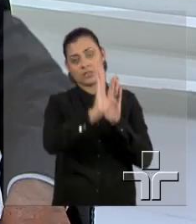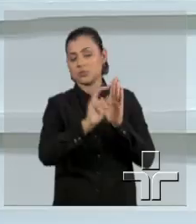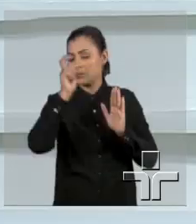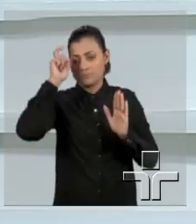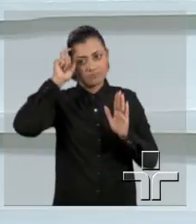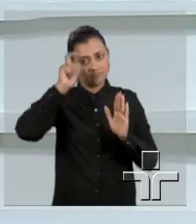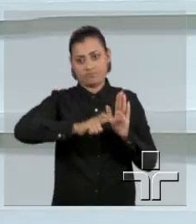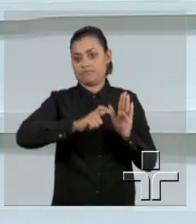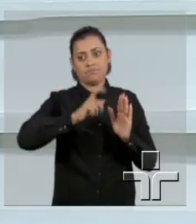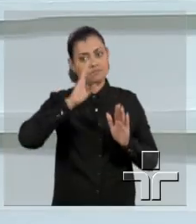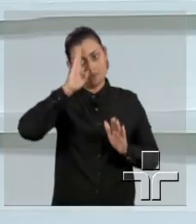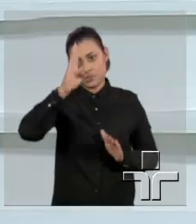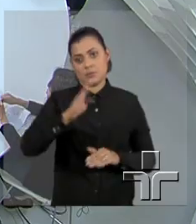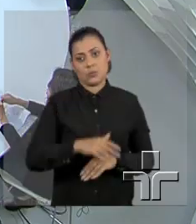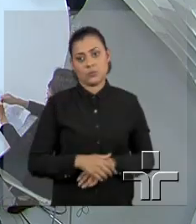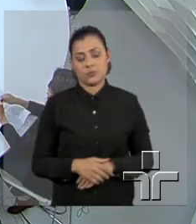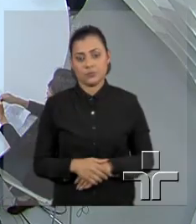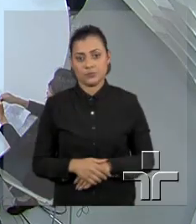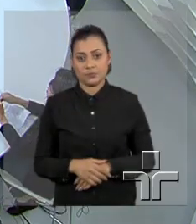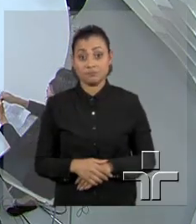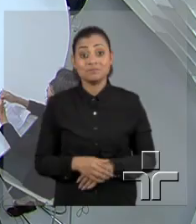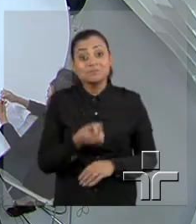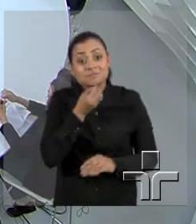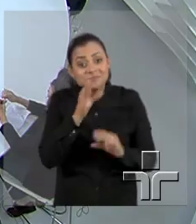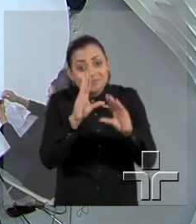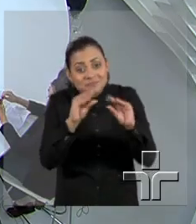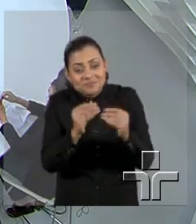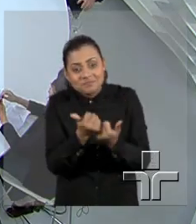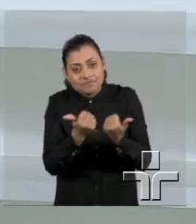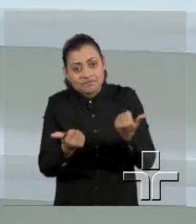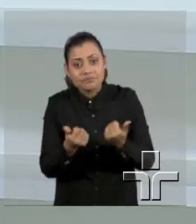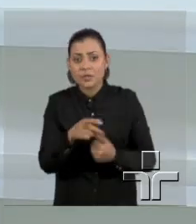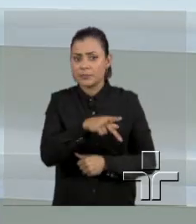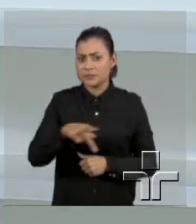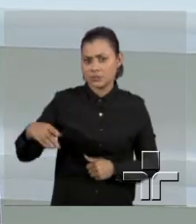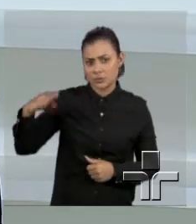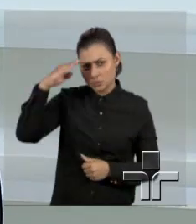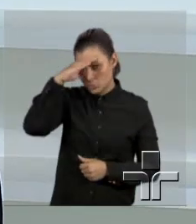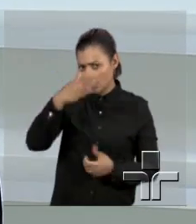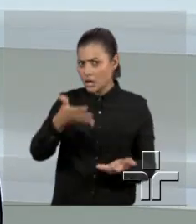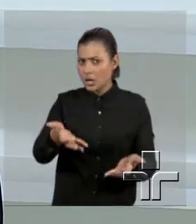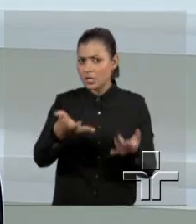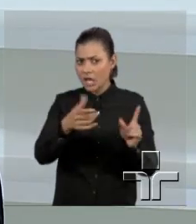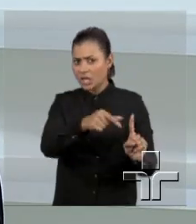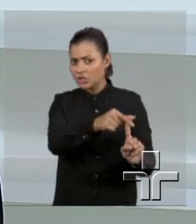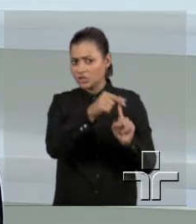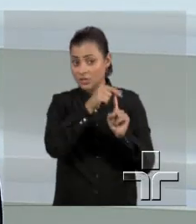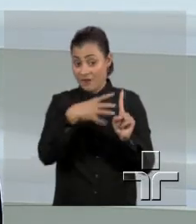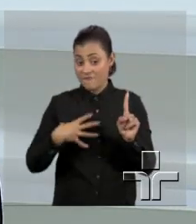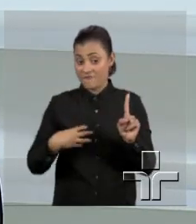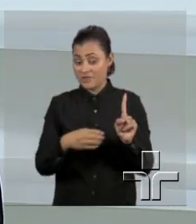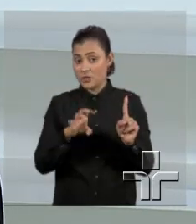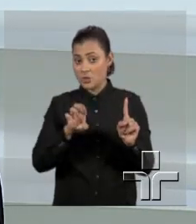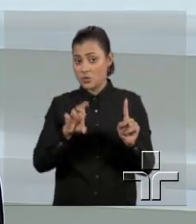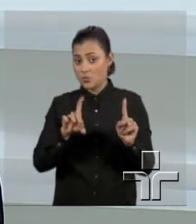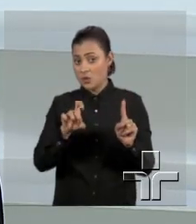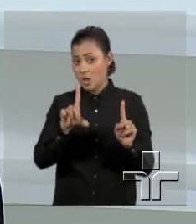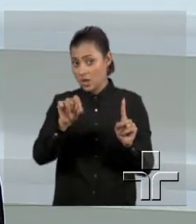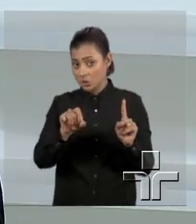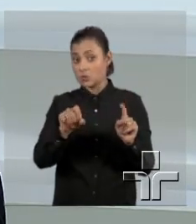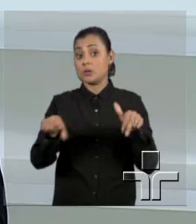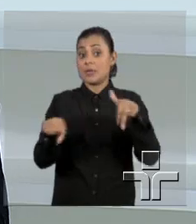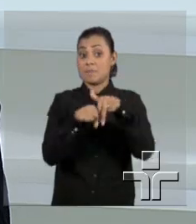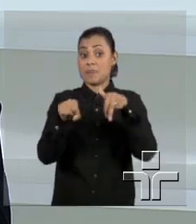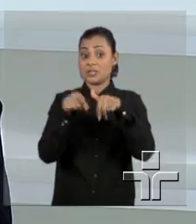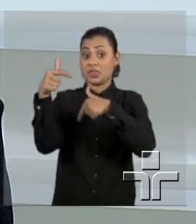interessa. Júlia. Ministro, boa noite. Boa noite. O presidente Jair Bolsonaro pretende indicar o filho Eduardo Bolsonaro como embaixador nos Estados